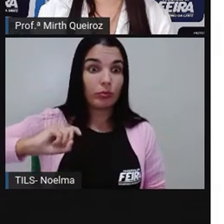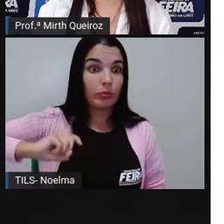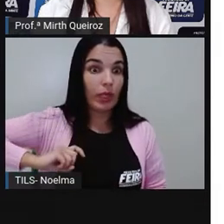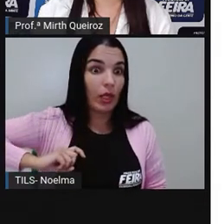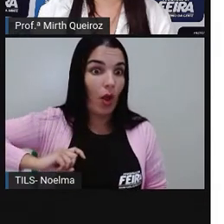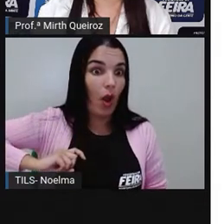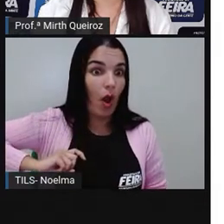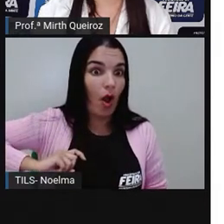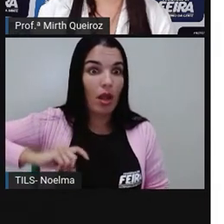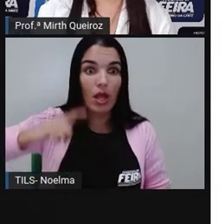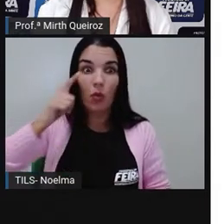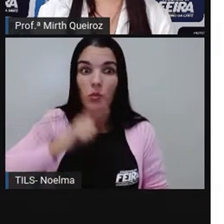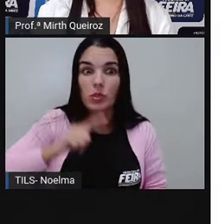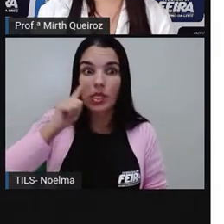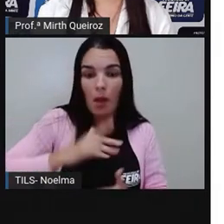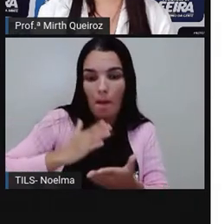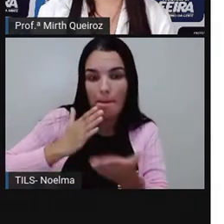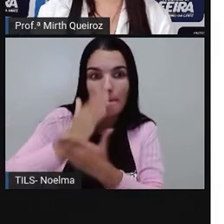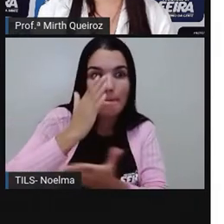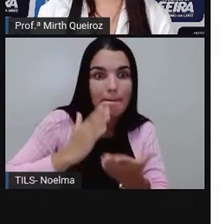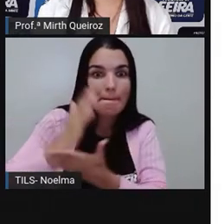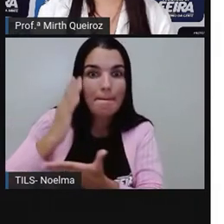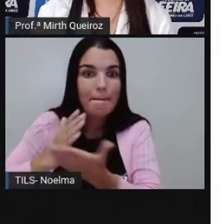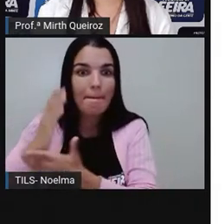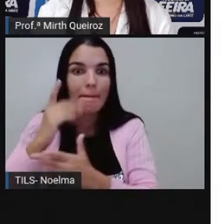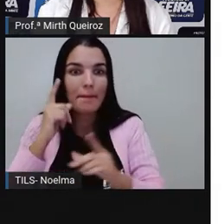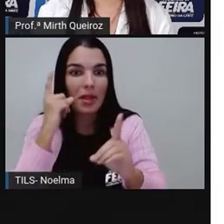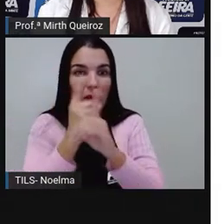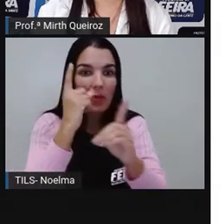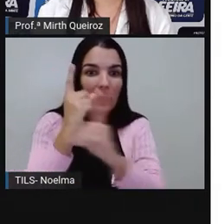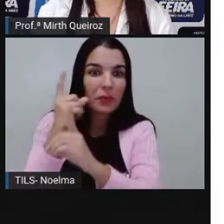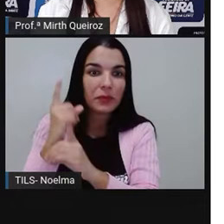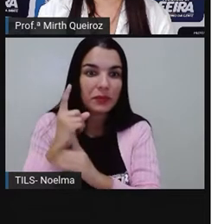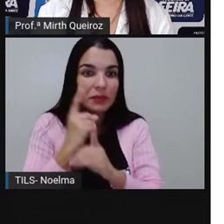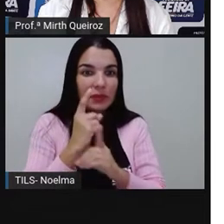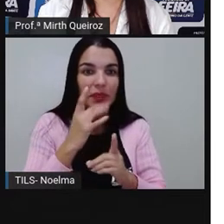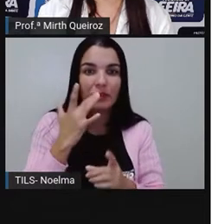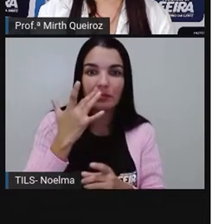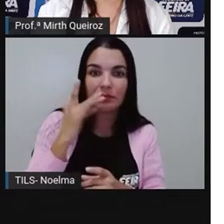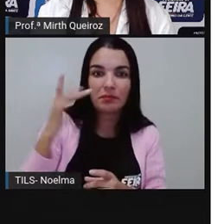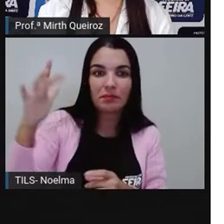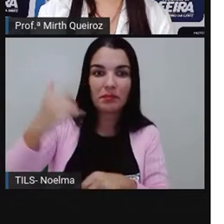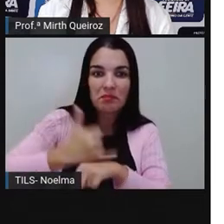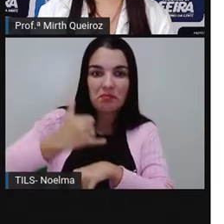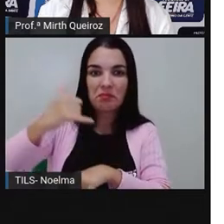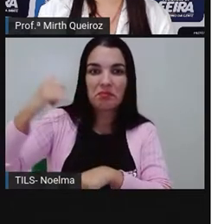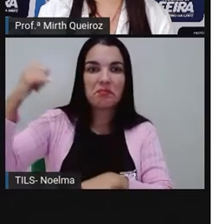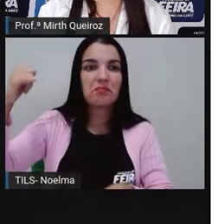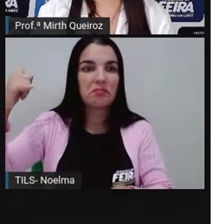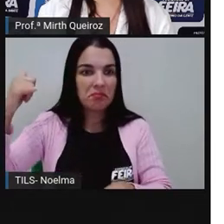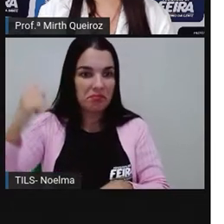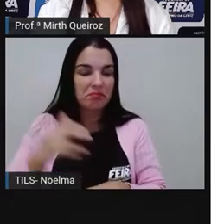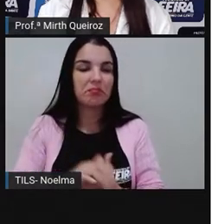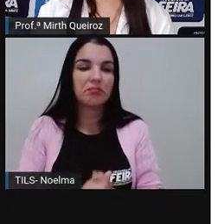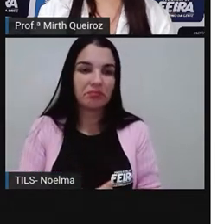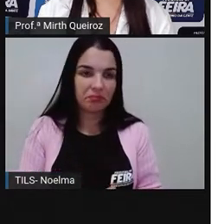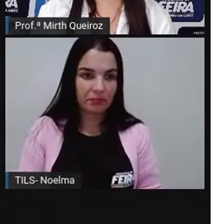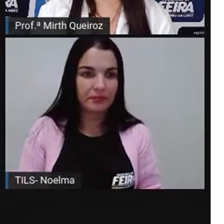América Espanhola, onde estavam sendo encontrados, inclusive, grandes quantidades de